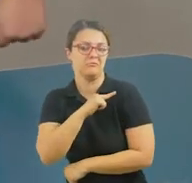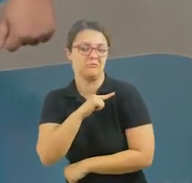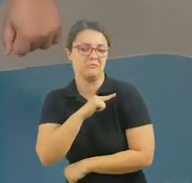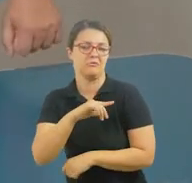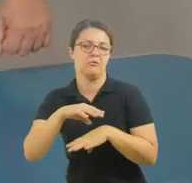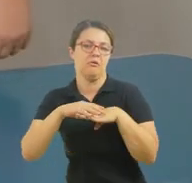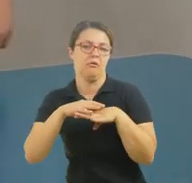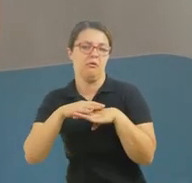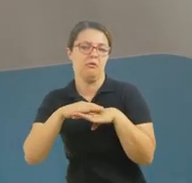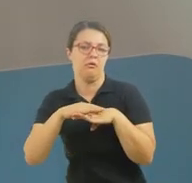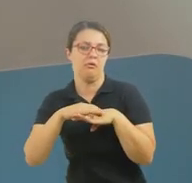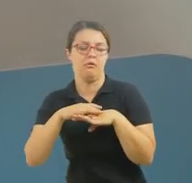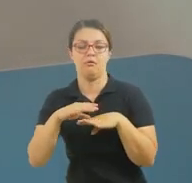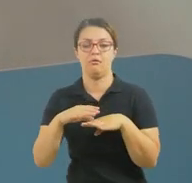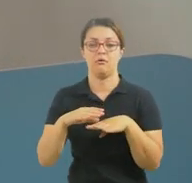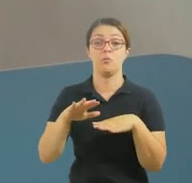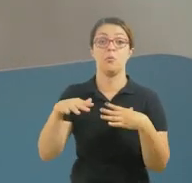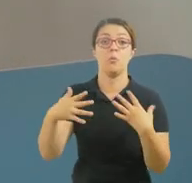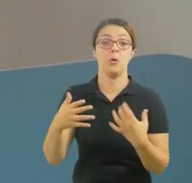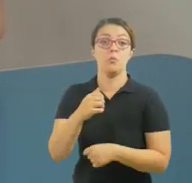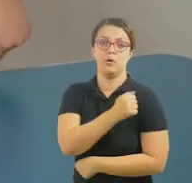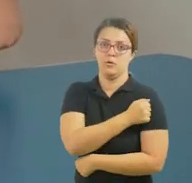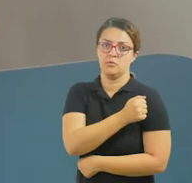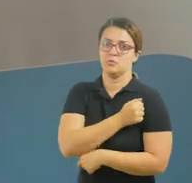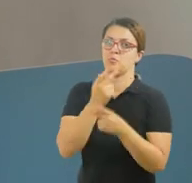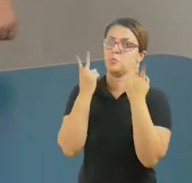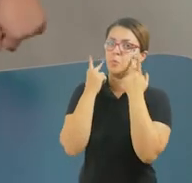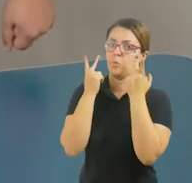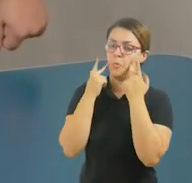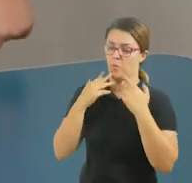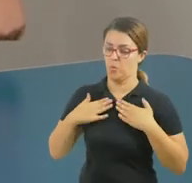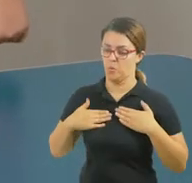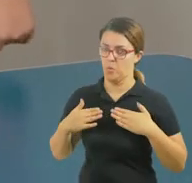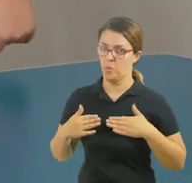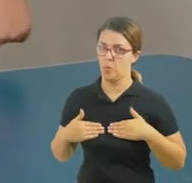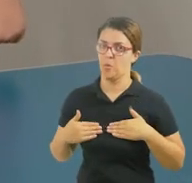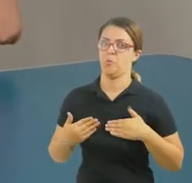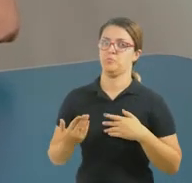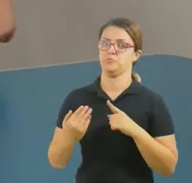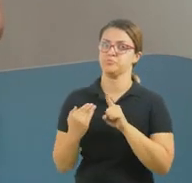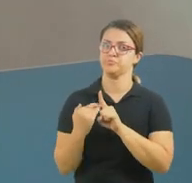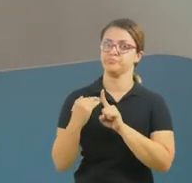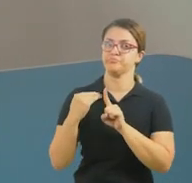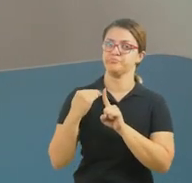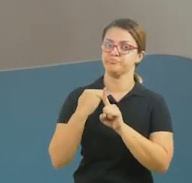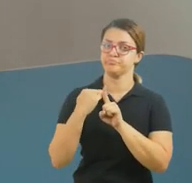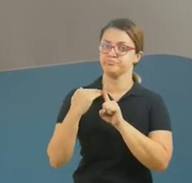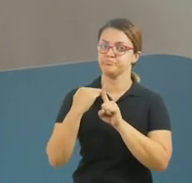Quais deles estão com a temperatura normal? Você vai fazer essas anotações no seu caderno.